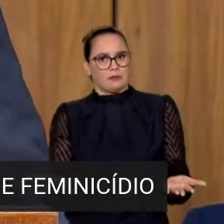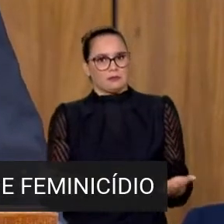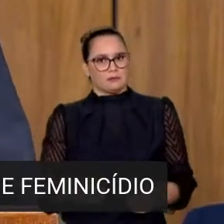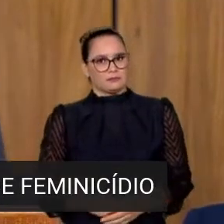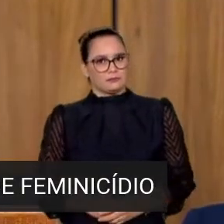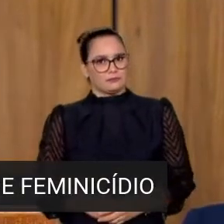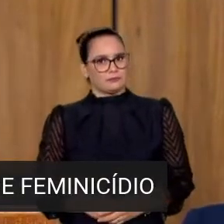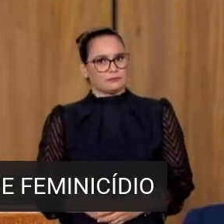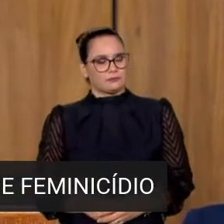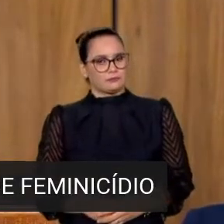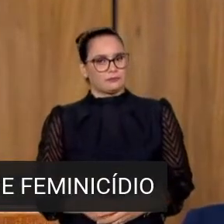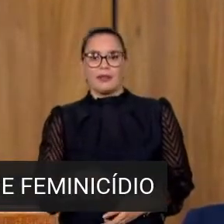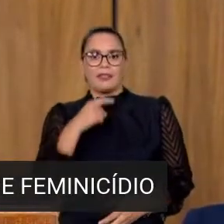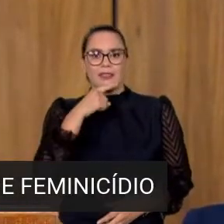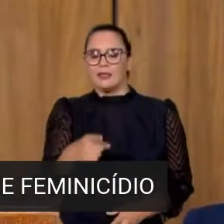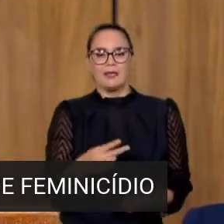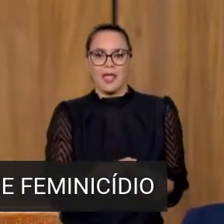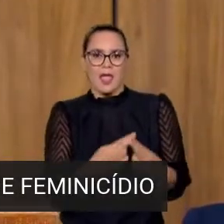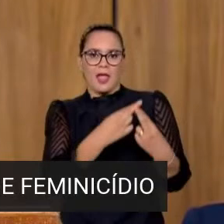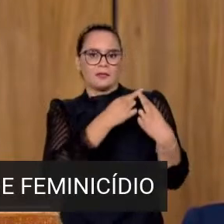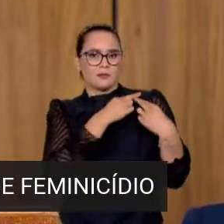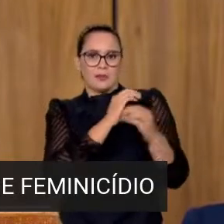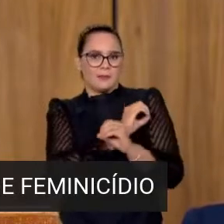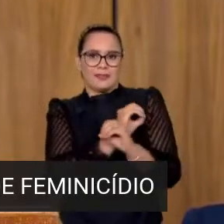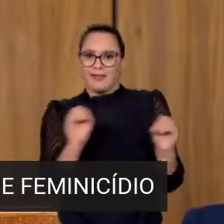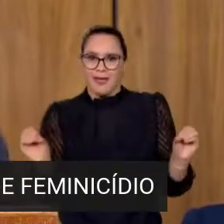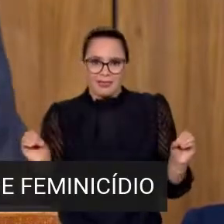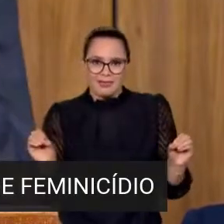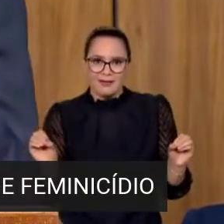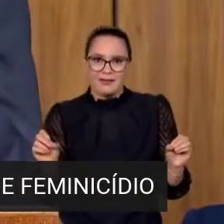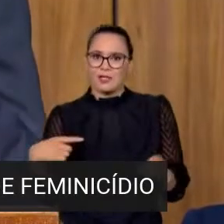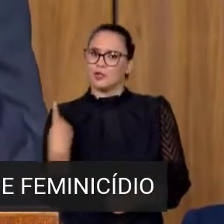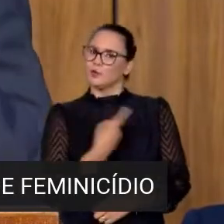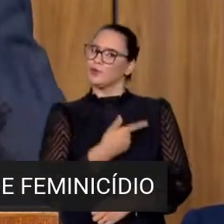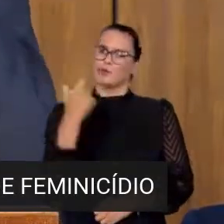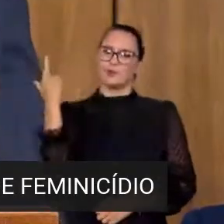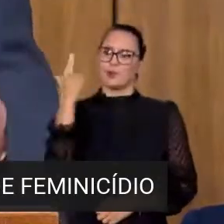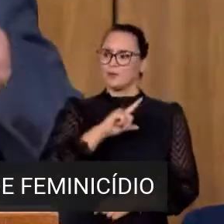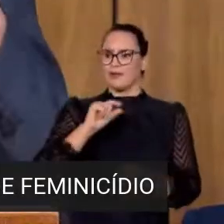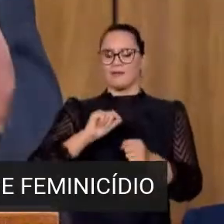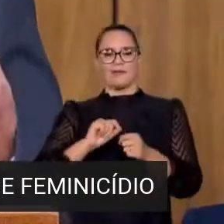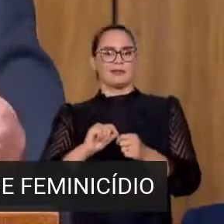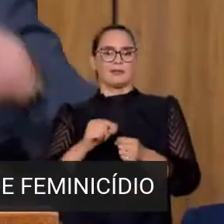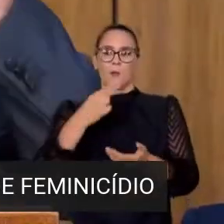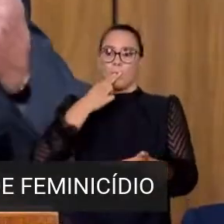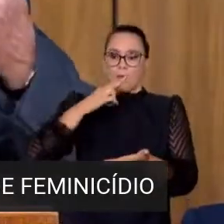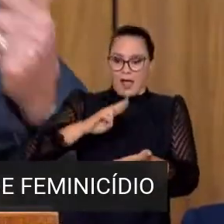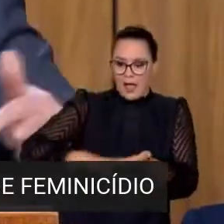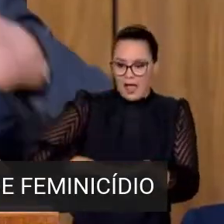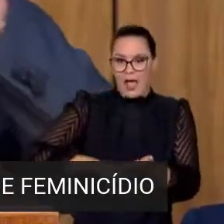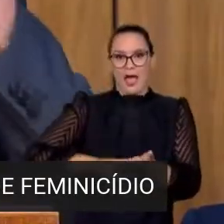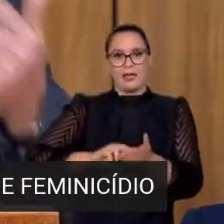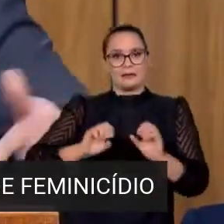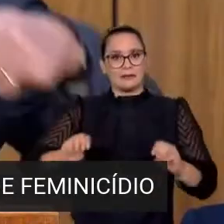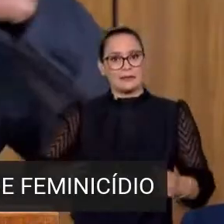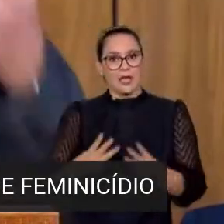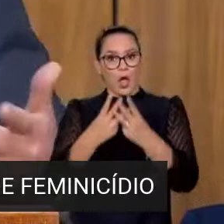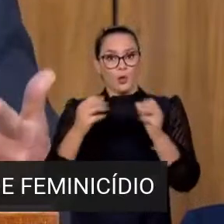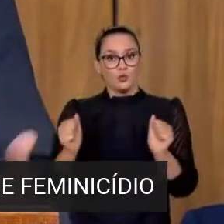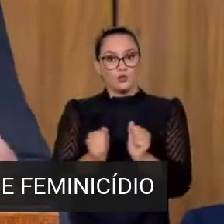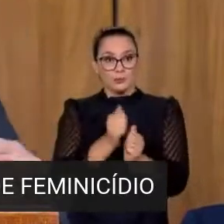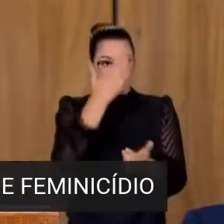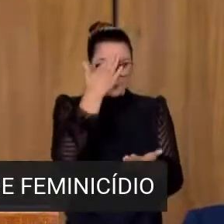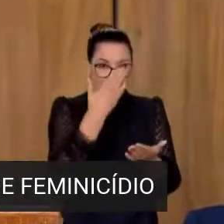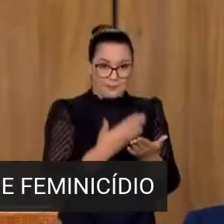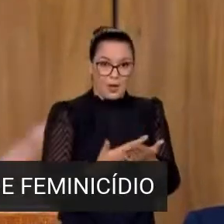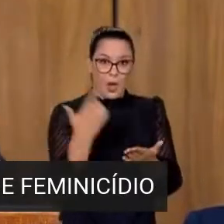E ninguém tem responsabilidade. A gente não consegue fazer uma carta da ONU convencendo as pessoas que estão